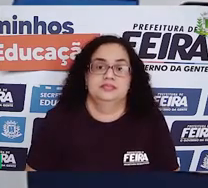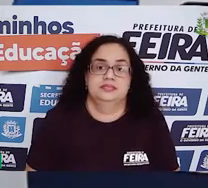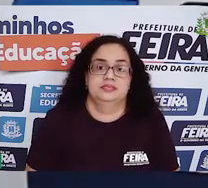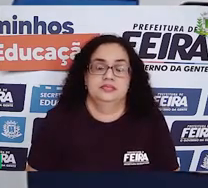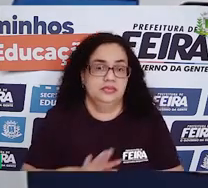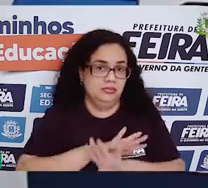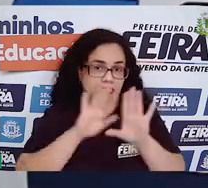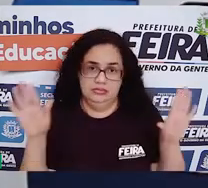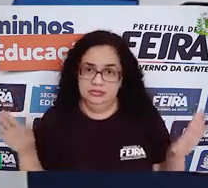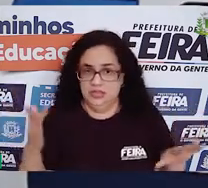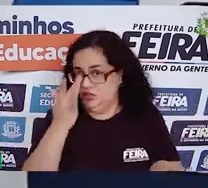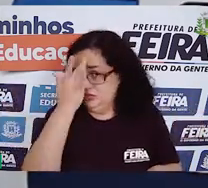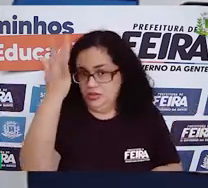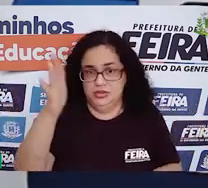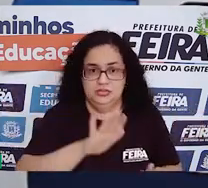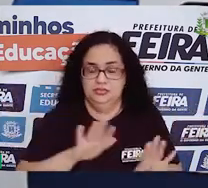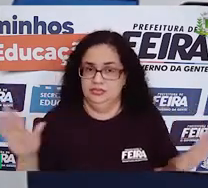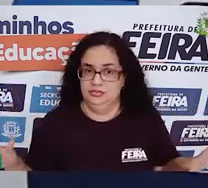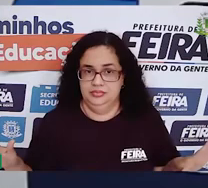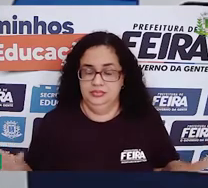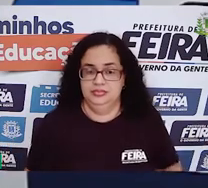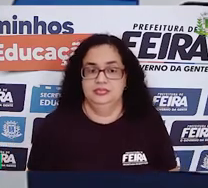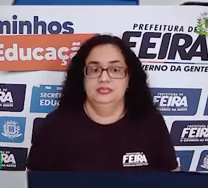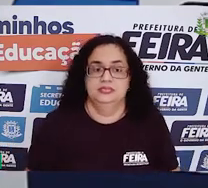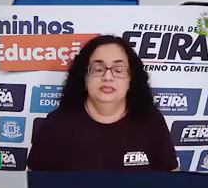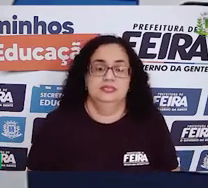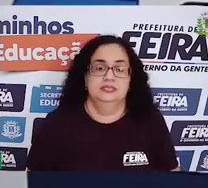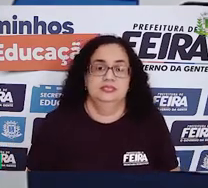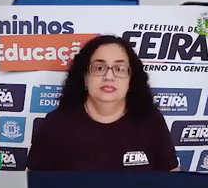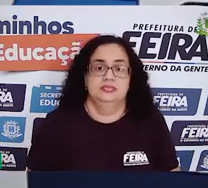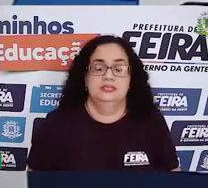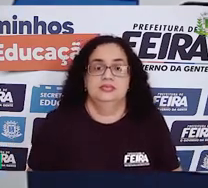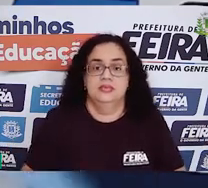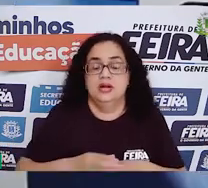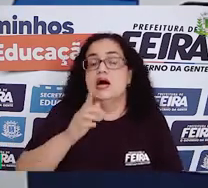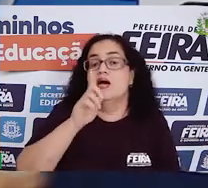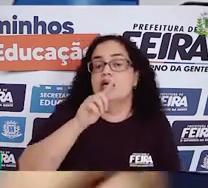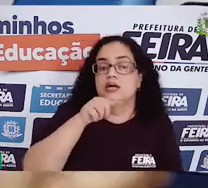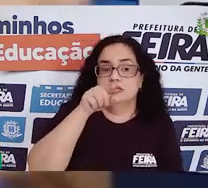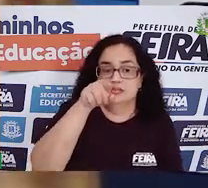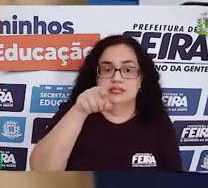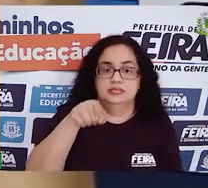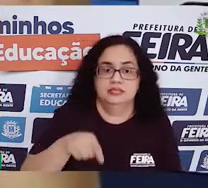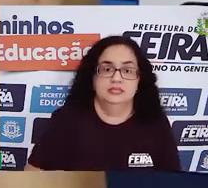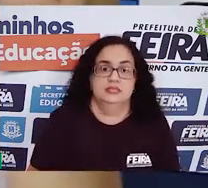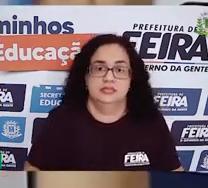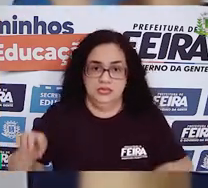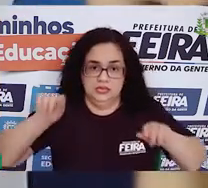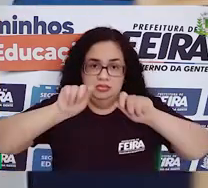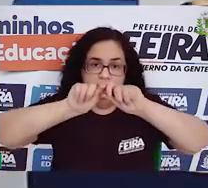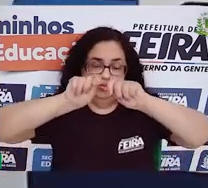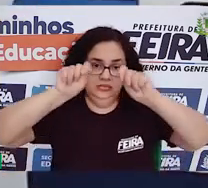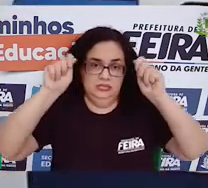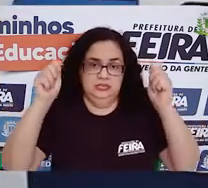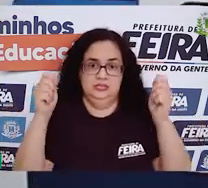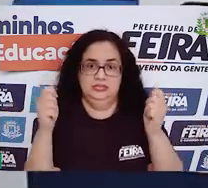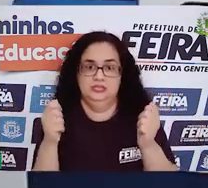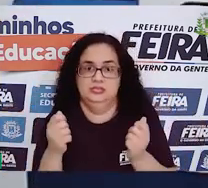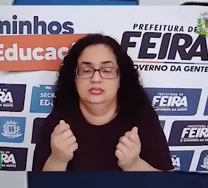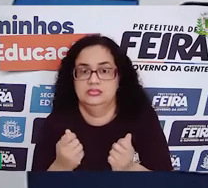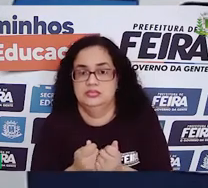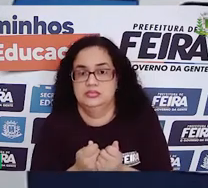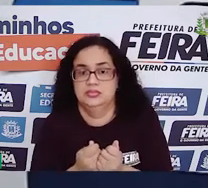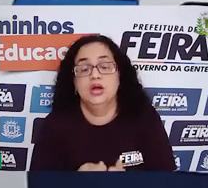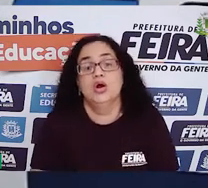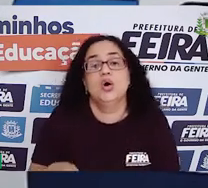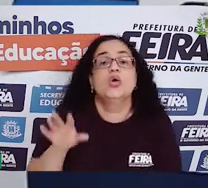Pronto, dobrei a folha de papel. Aí, agora a gente pega a mangueira. A mangueira também eu consigo,